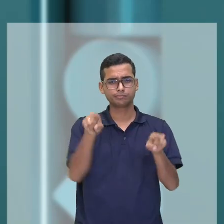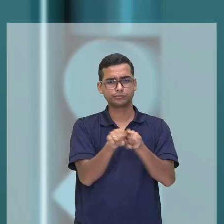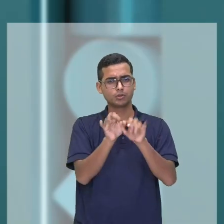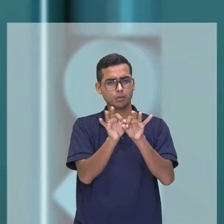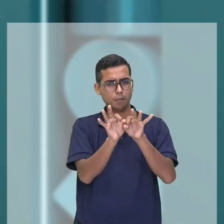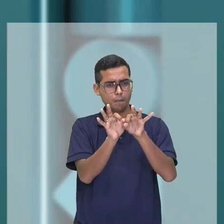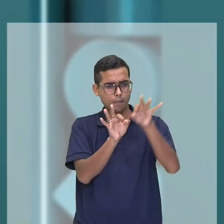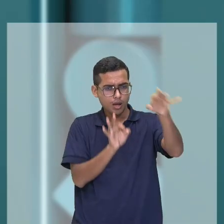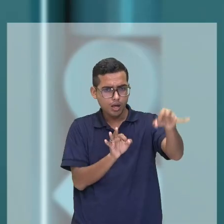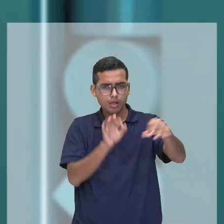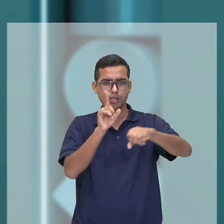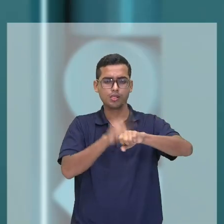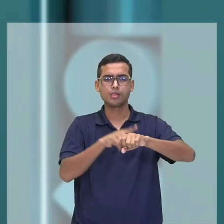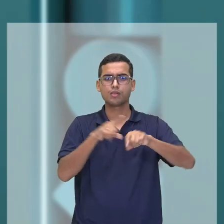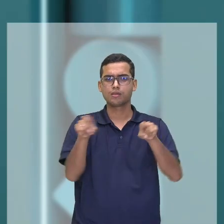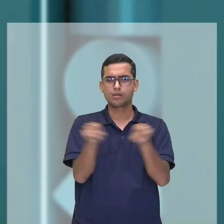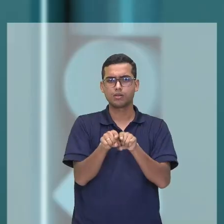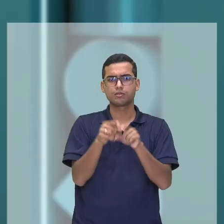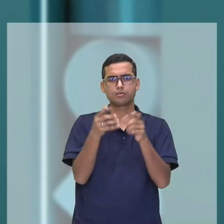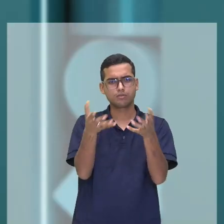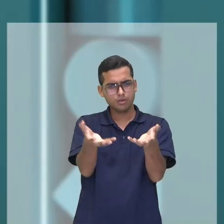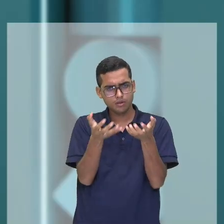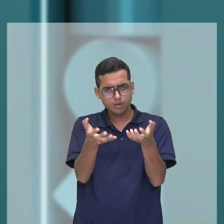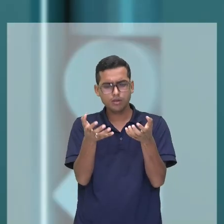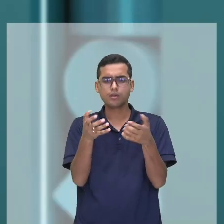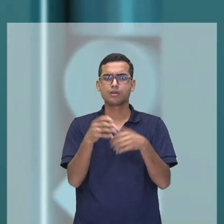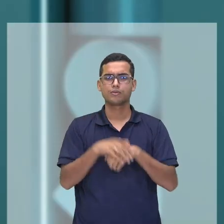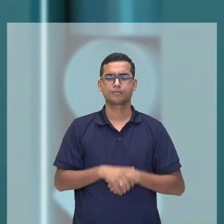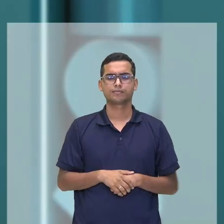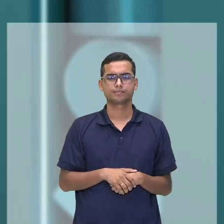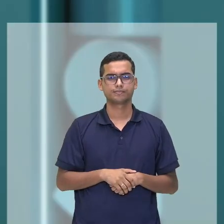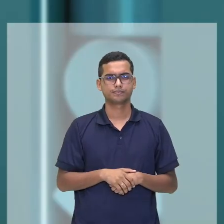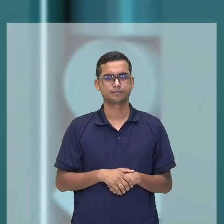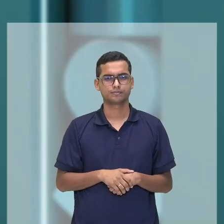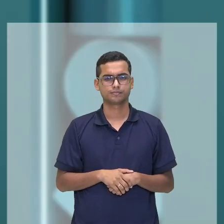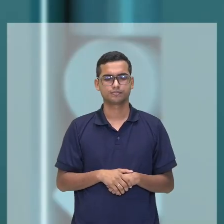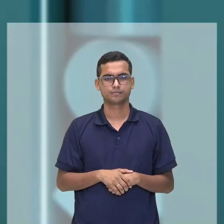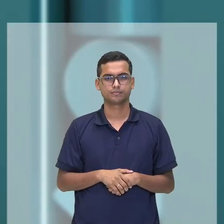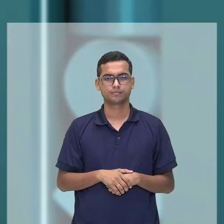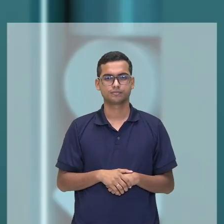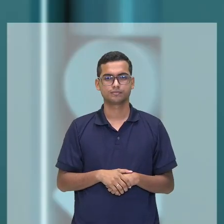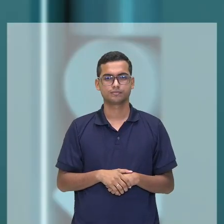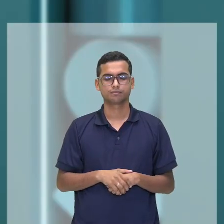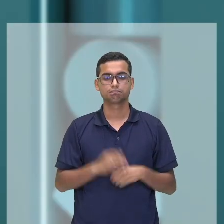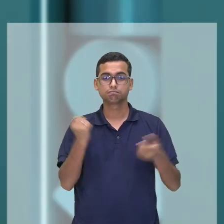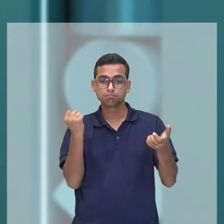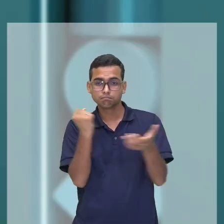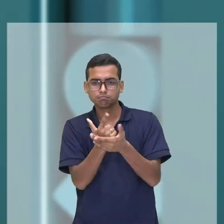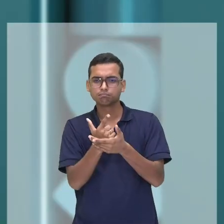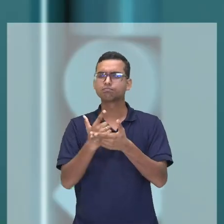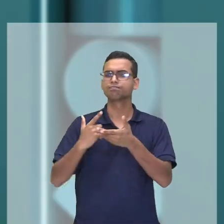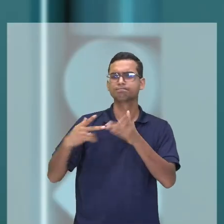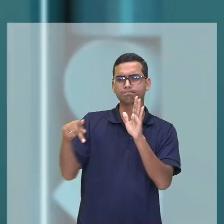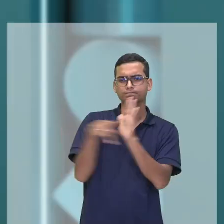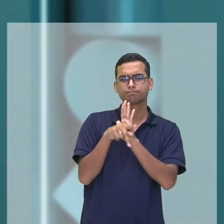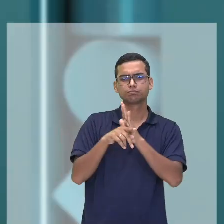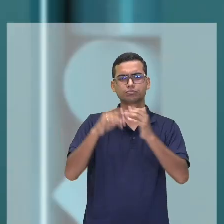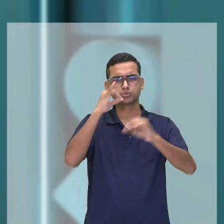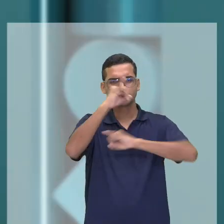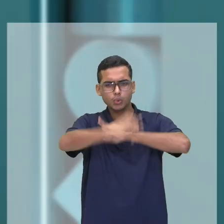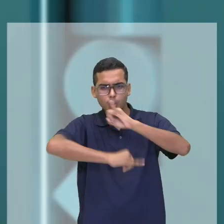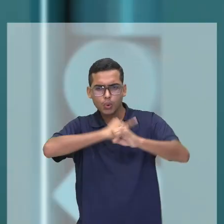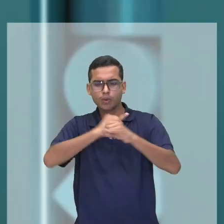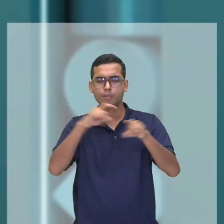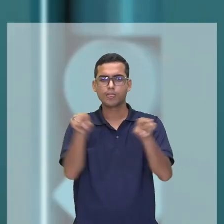feita durante o jogo do dardo. Se você quiser montar, né, dá para conseguir esse alvo pela internet, né, e aí os